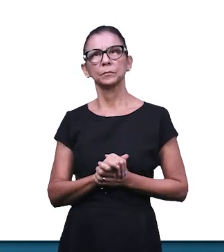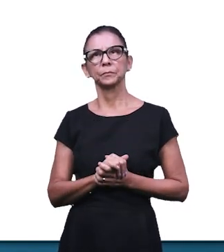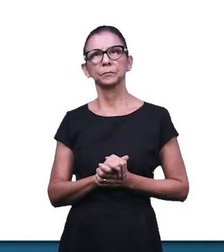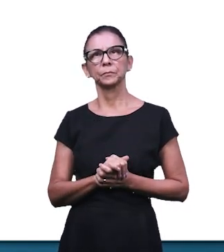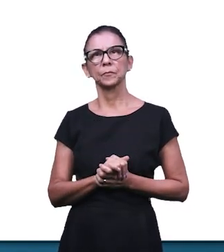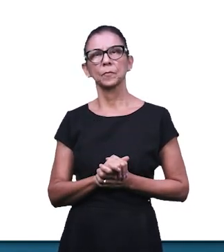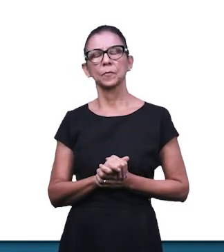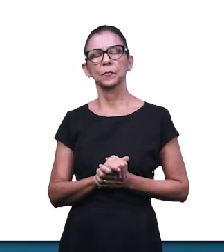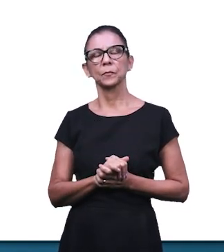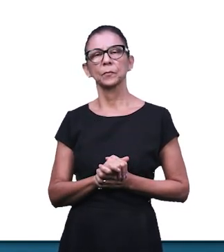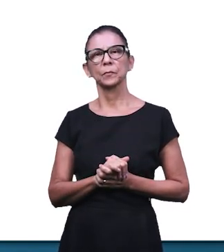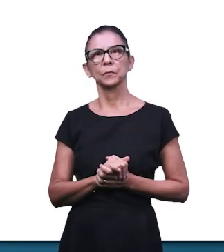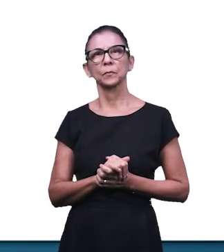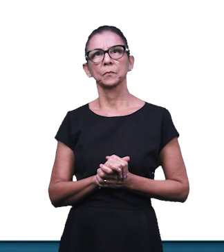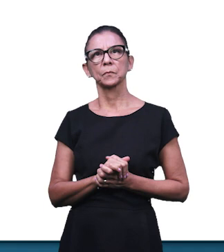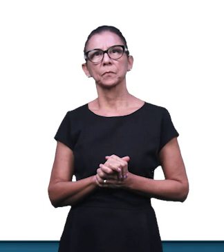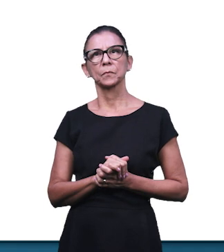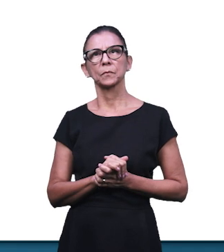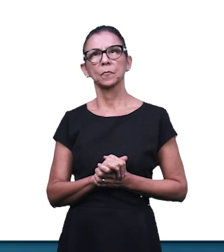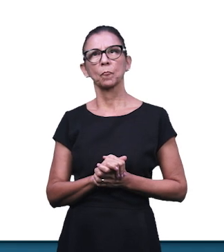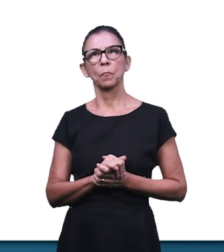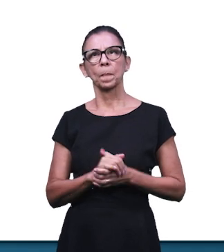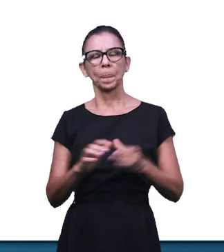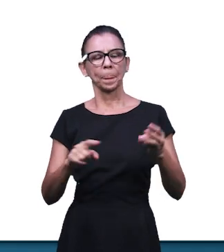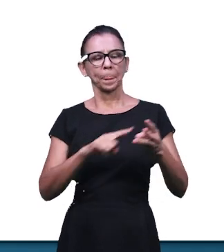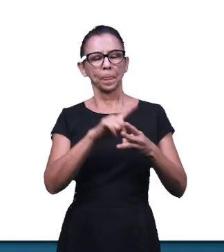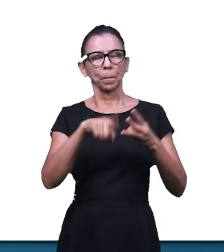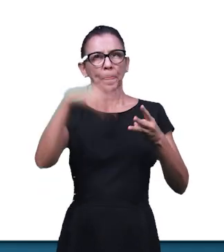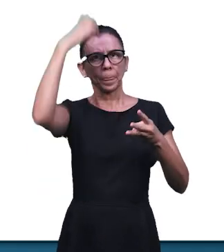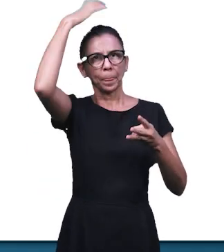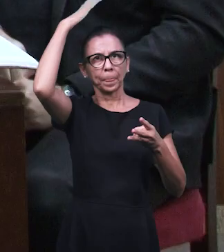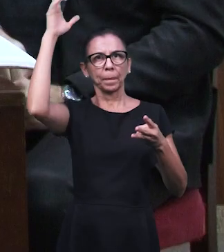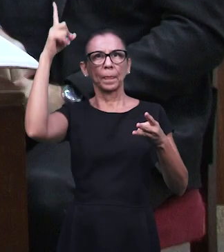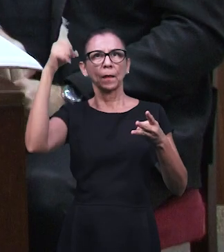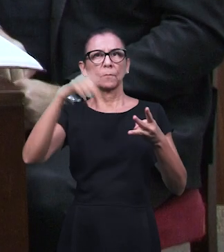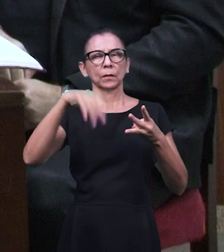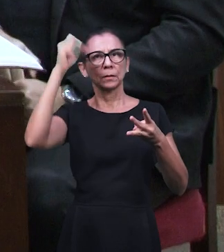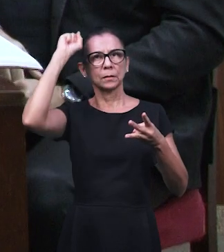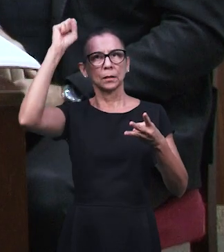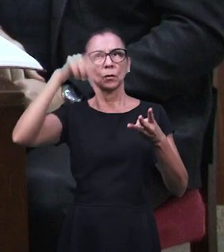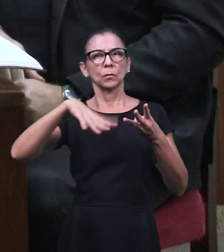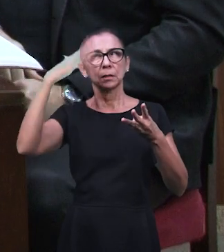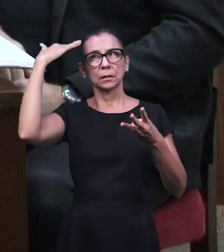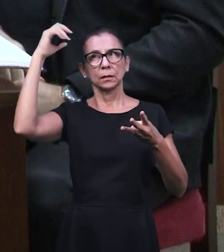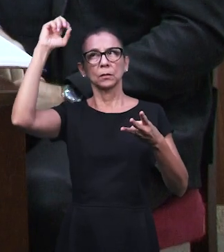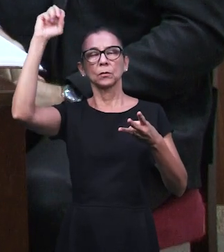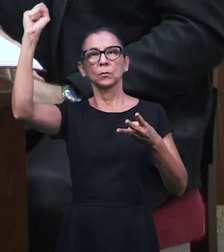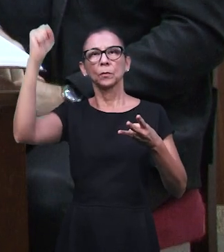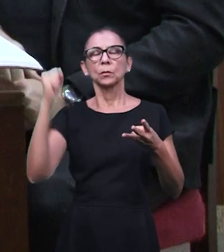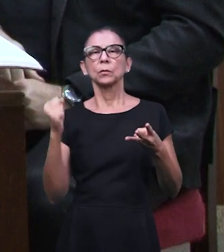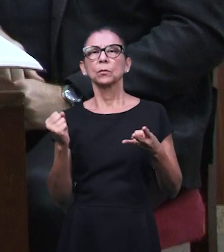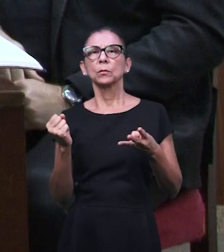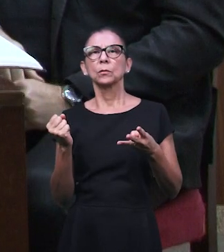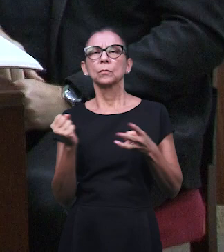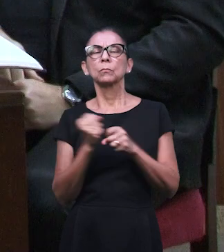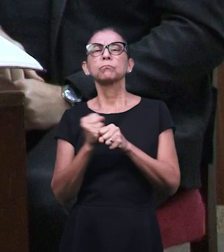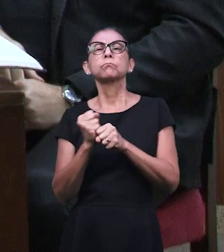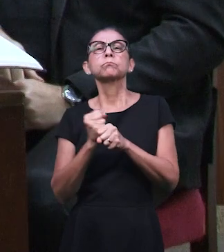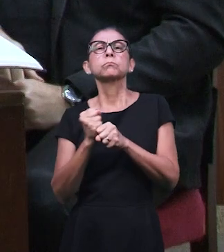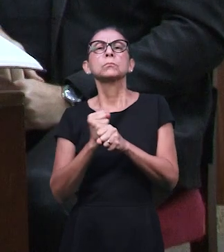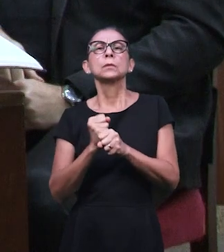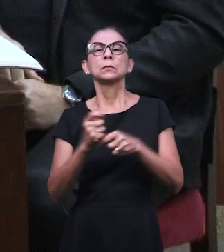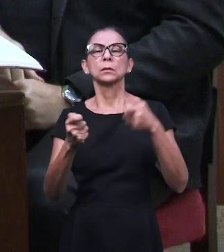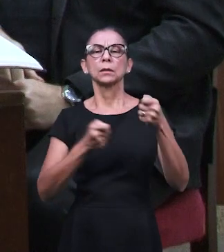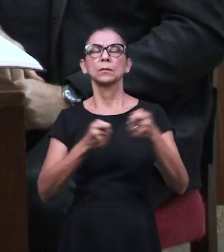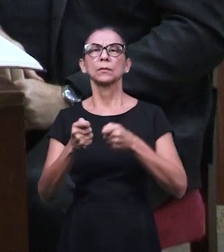de Saul, Davi e Salomão? Cite os textos. A primeira resposta será da senhora Ângela Maria,